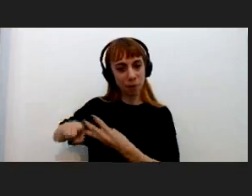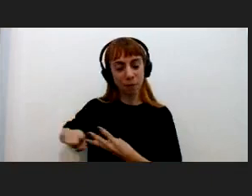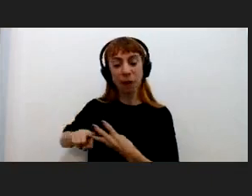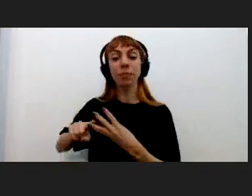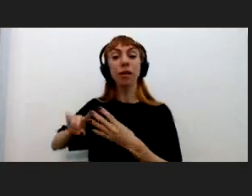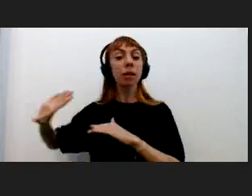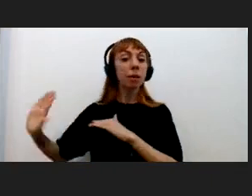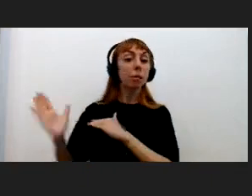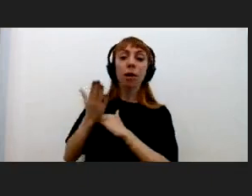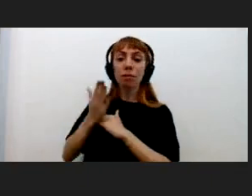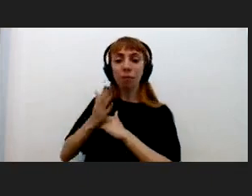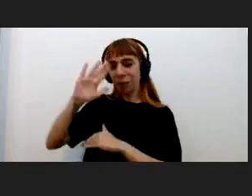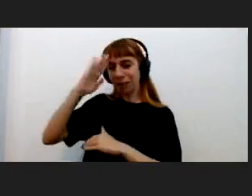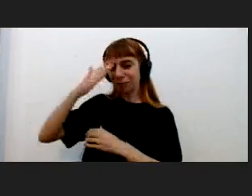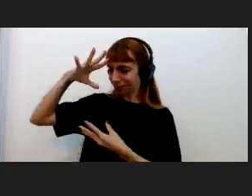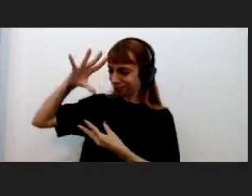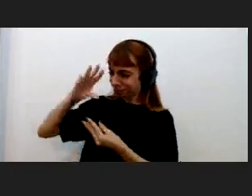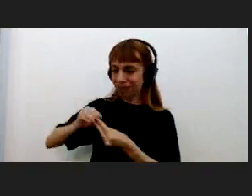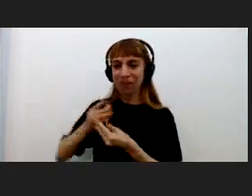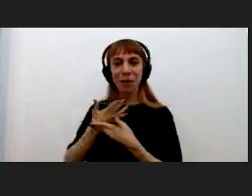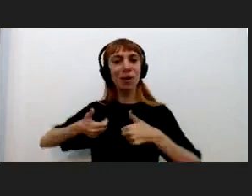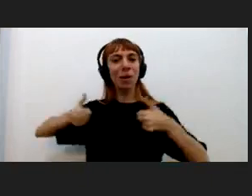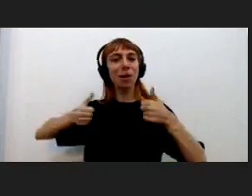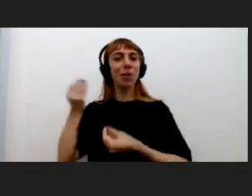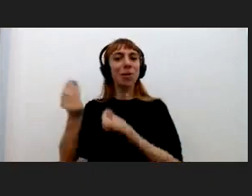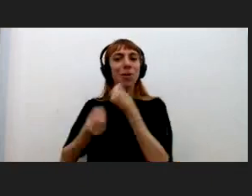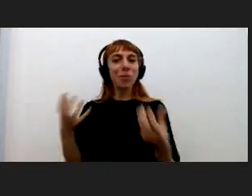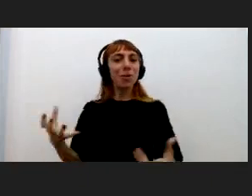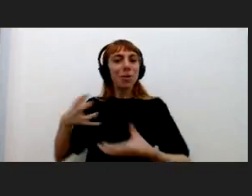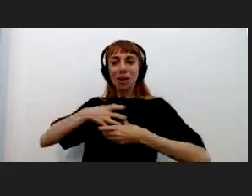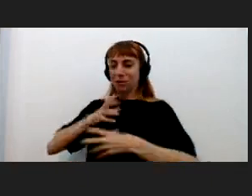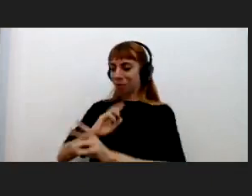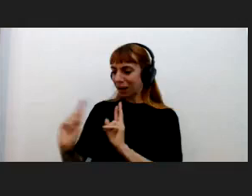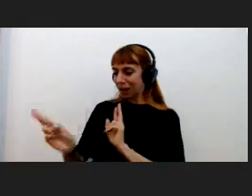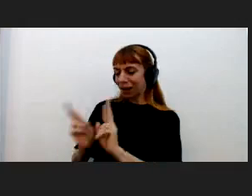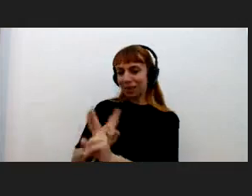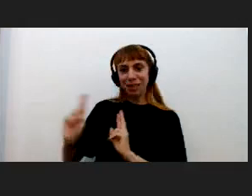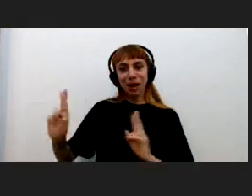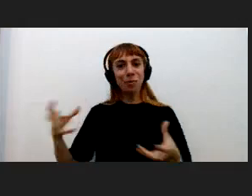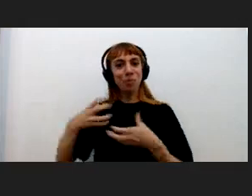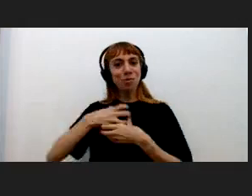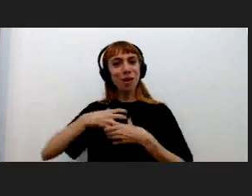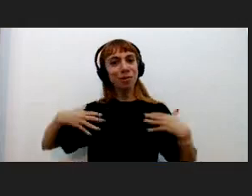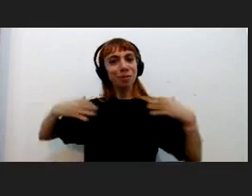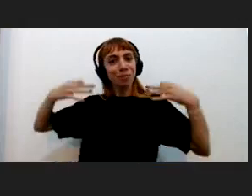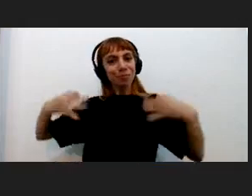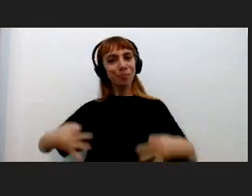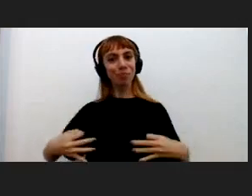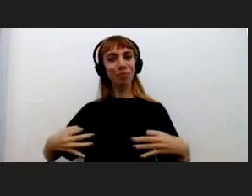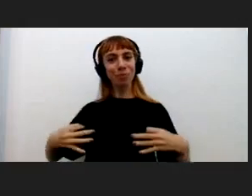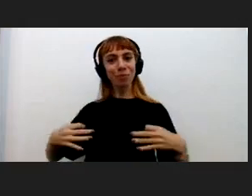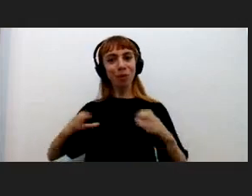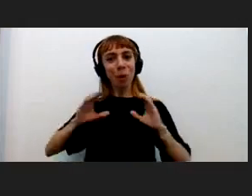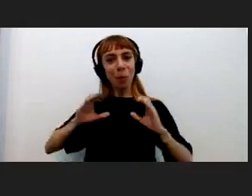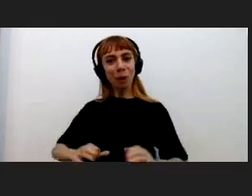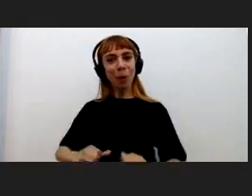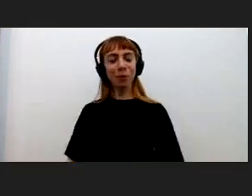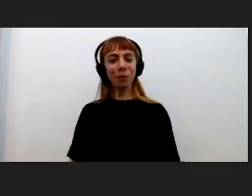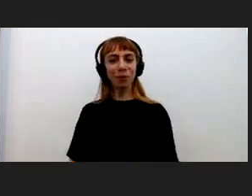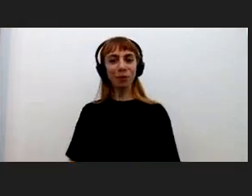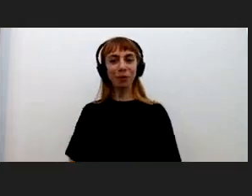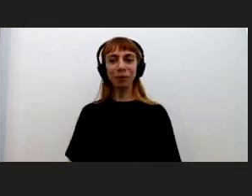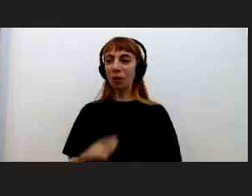relacionar, existe uma forma de se portar que às vezes reproduz, né,